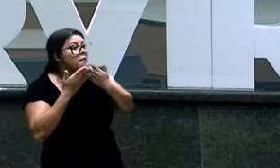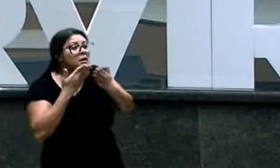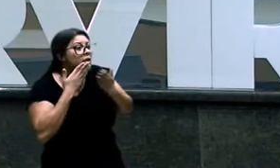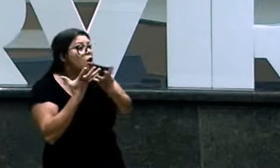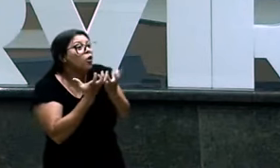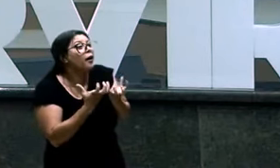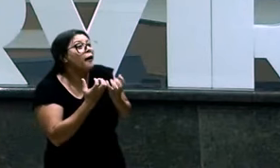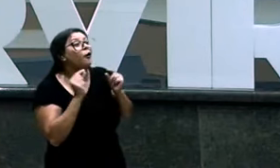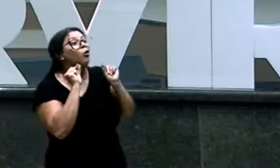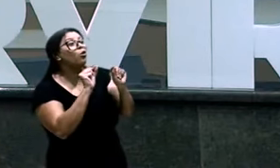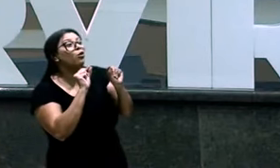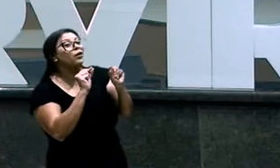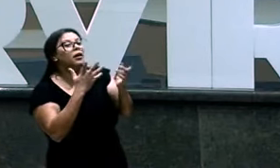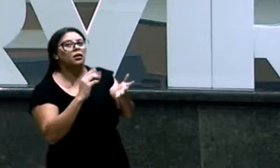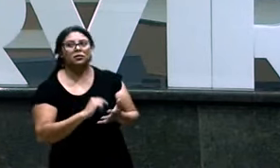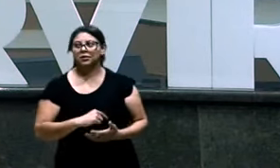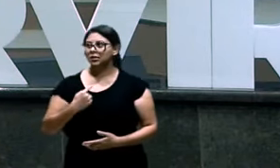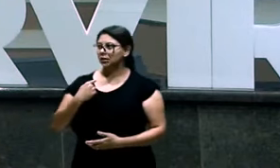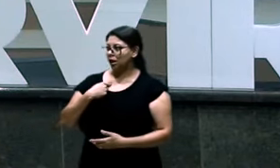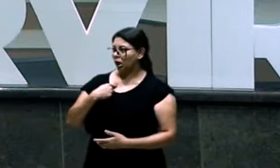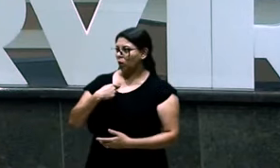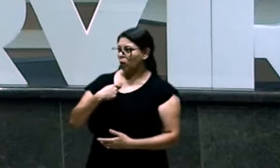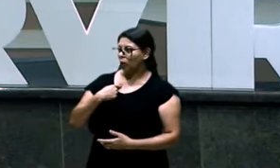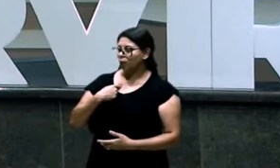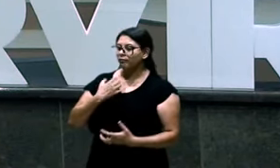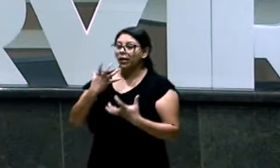Arrancaram a sua cabeça e colocaram em uma bandeja.